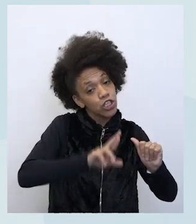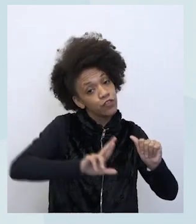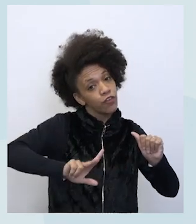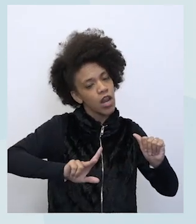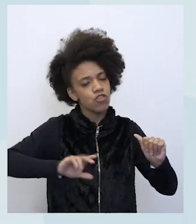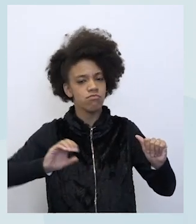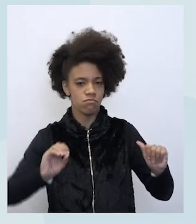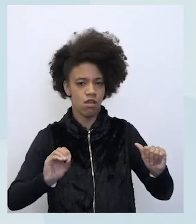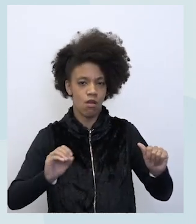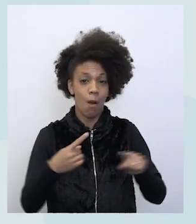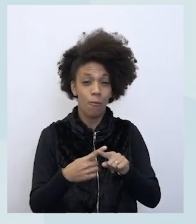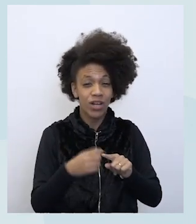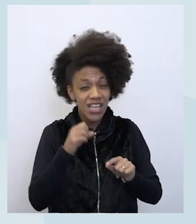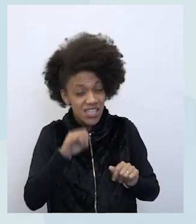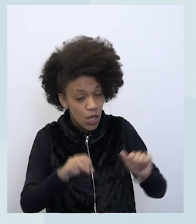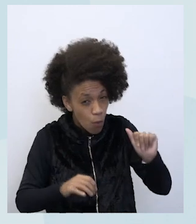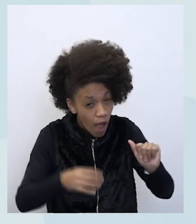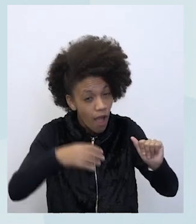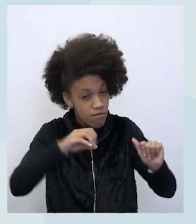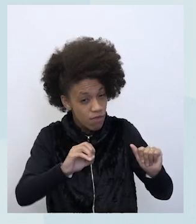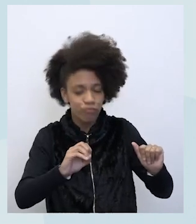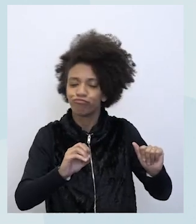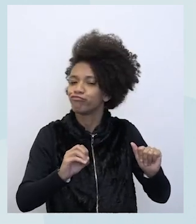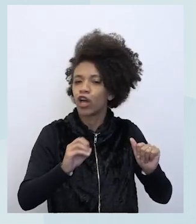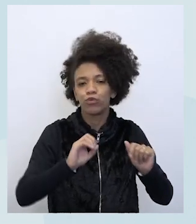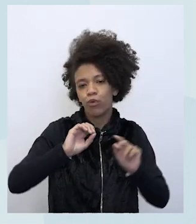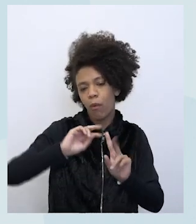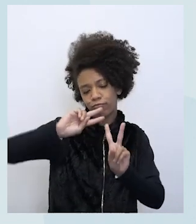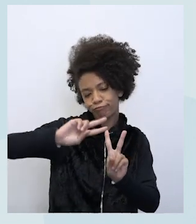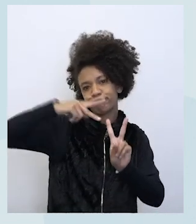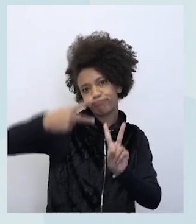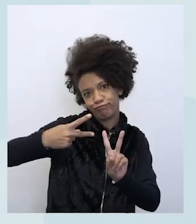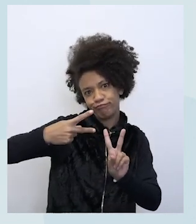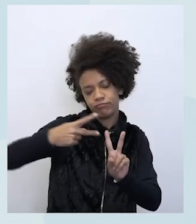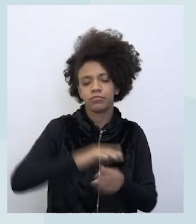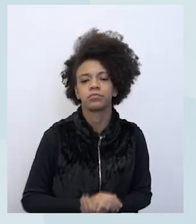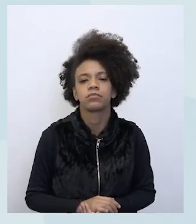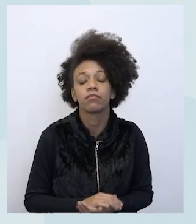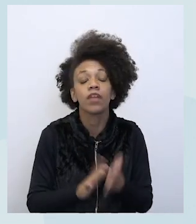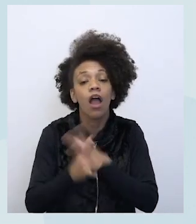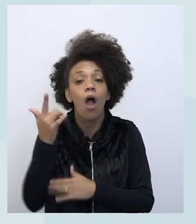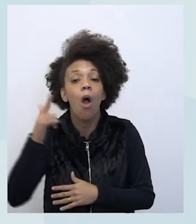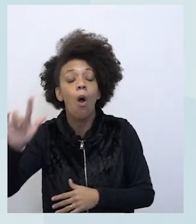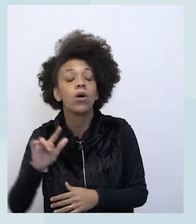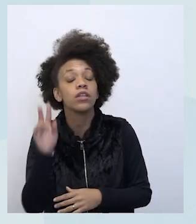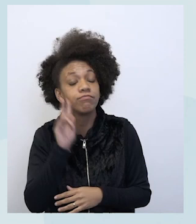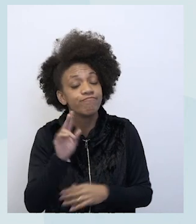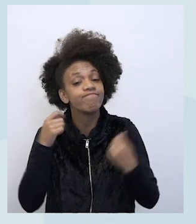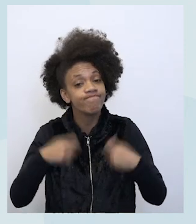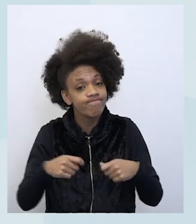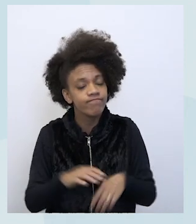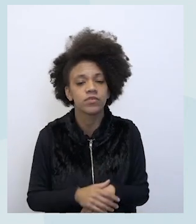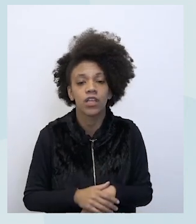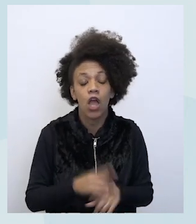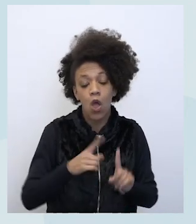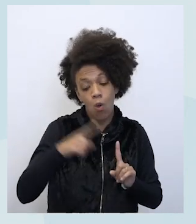zero, não vai ser x quadrado. E aí não vai ser uma função polinomial do segundo grau. Outra coisa que a gente tem que lembrar, que gráficos de